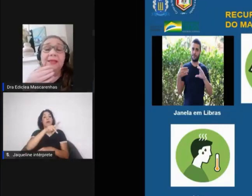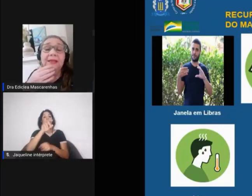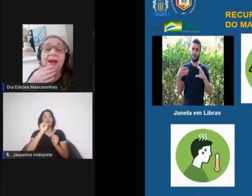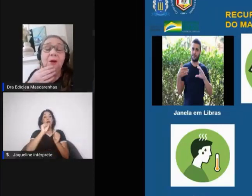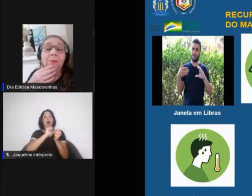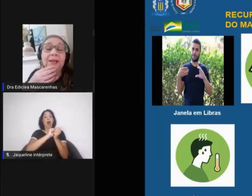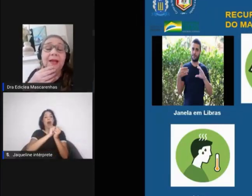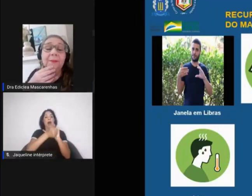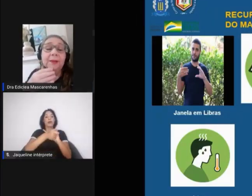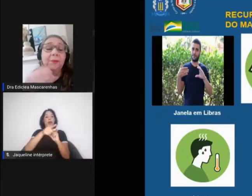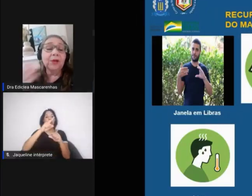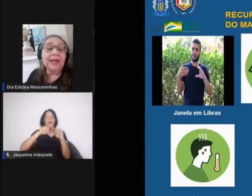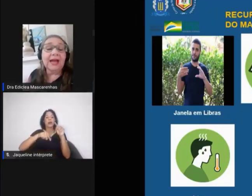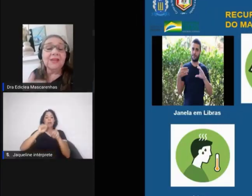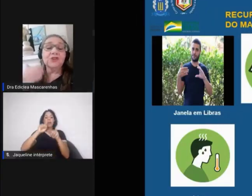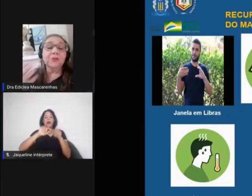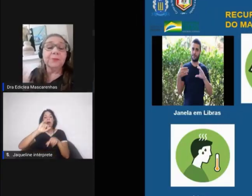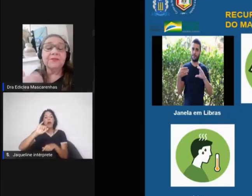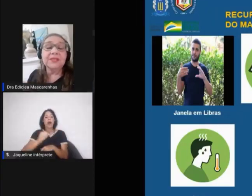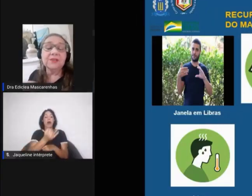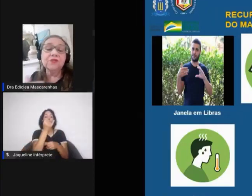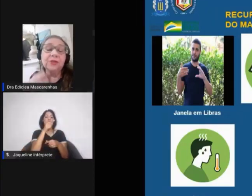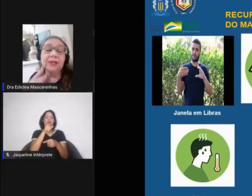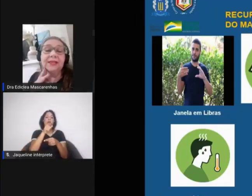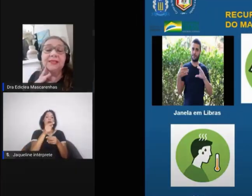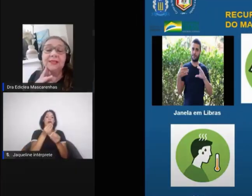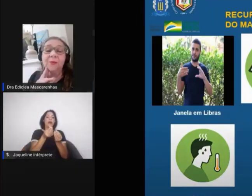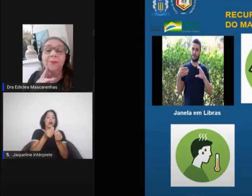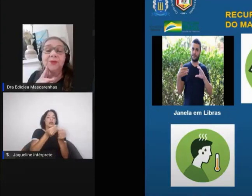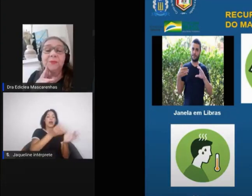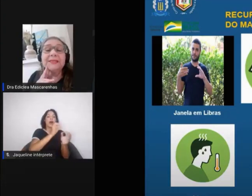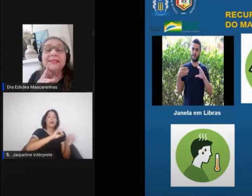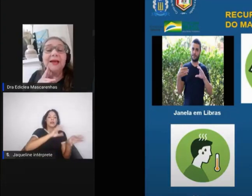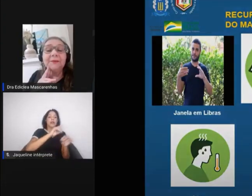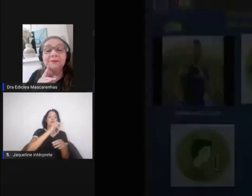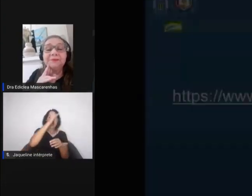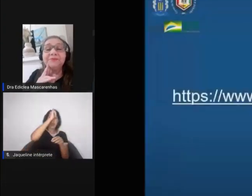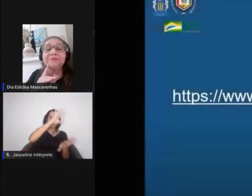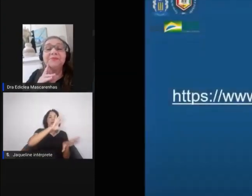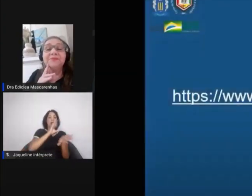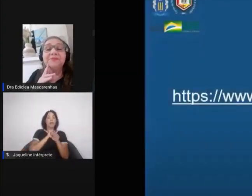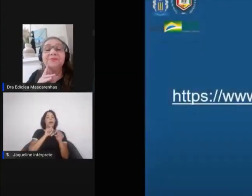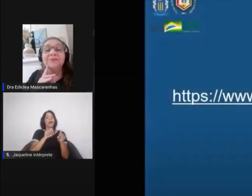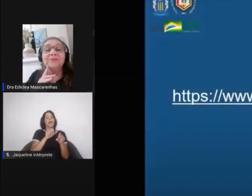como um material para abordagem de prevenção e de orientação. Pode passar.